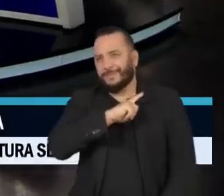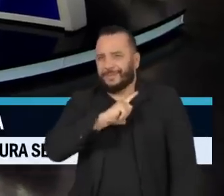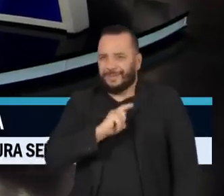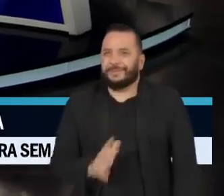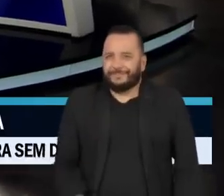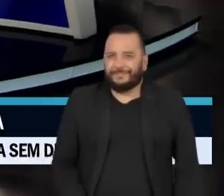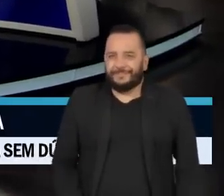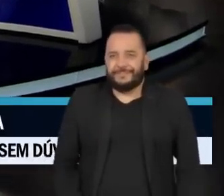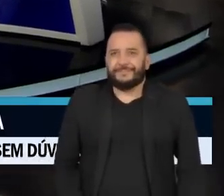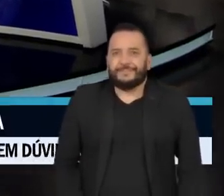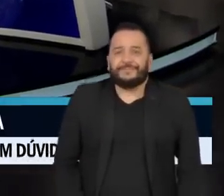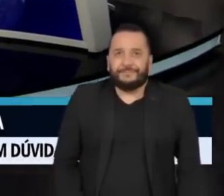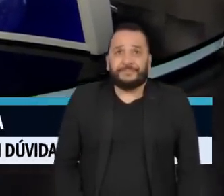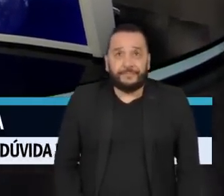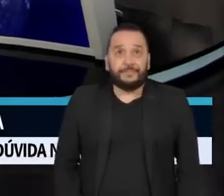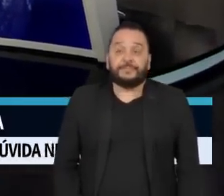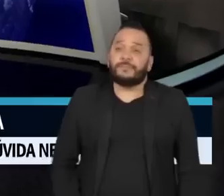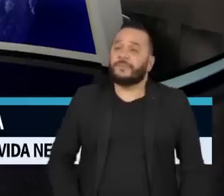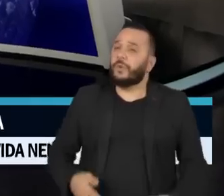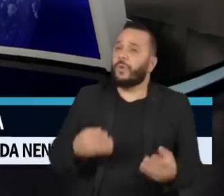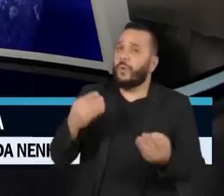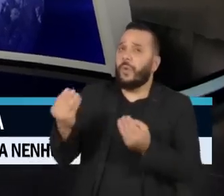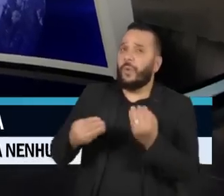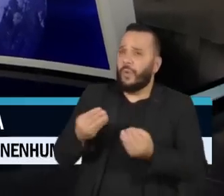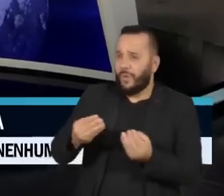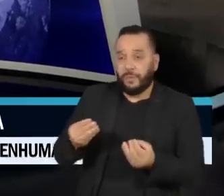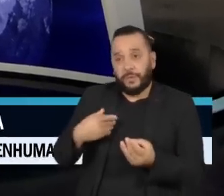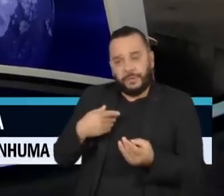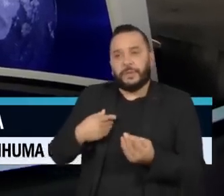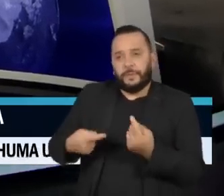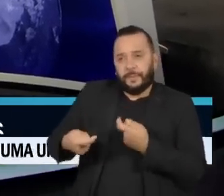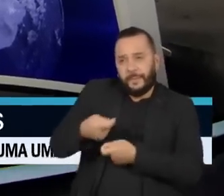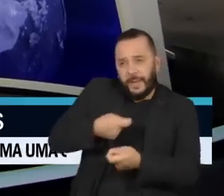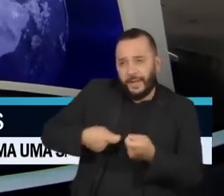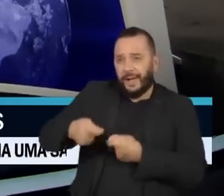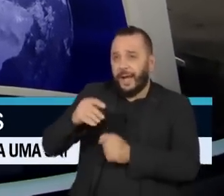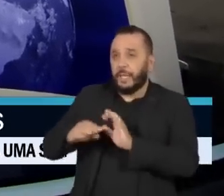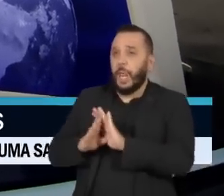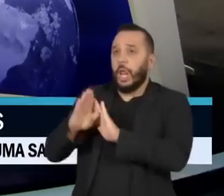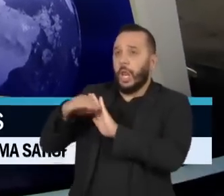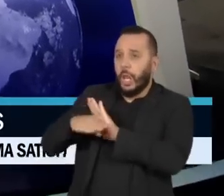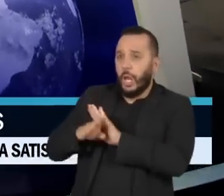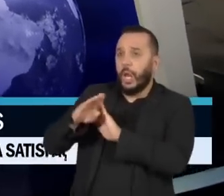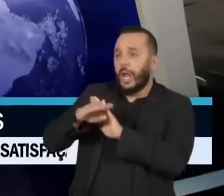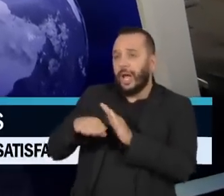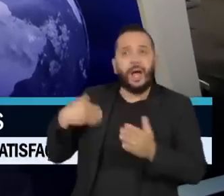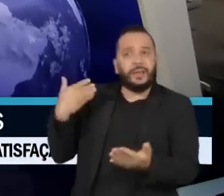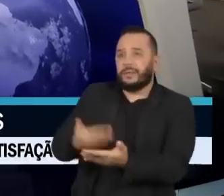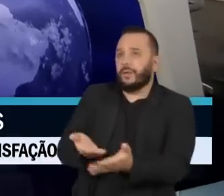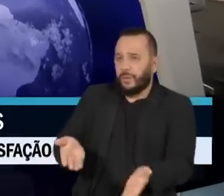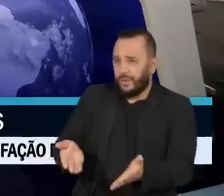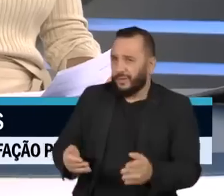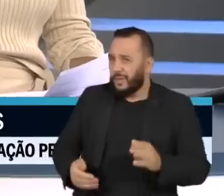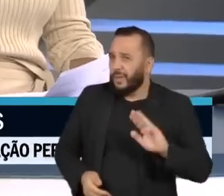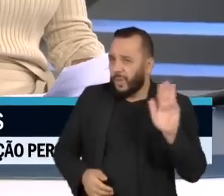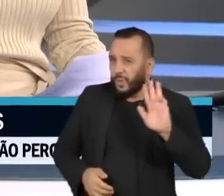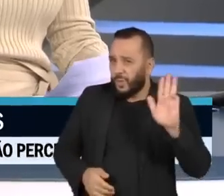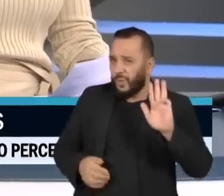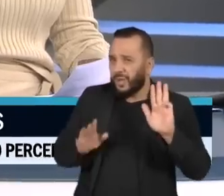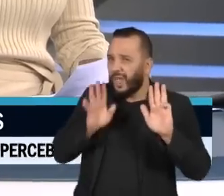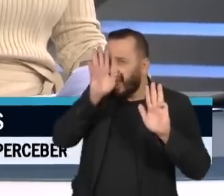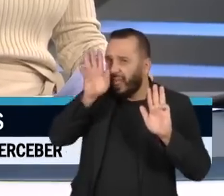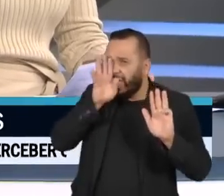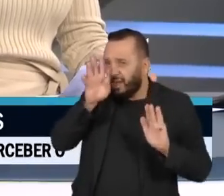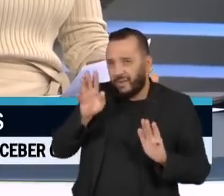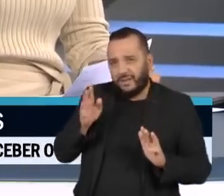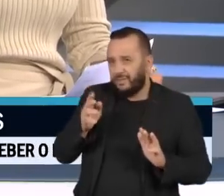Patrícia até quando deve durar o incômodo do mercado com Lula é o presidente eleito queimou Pontos importantes de forma